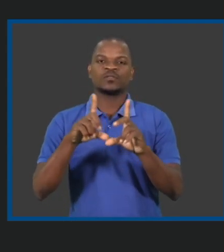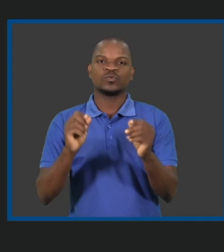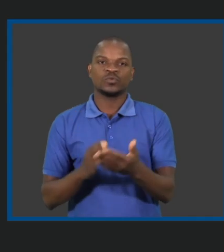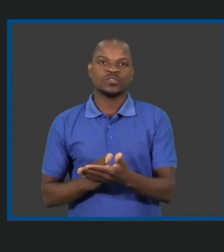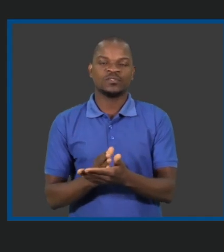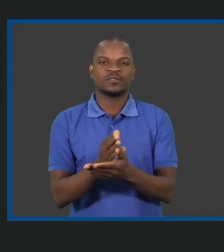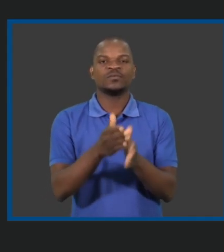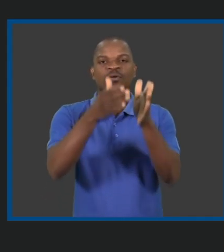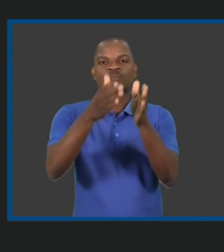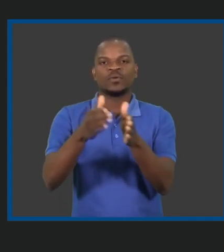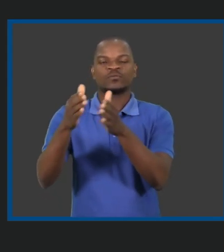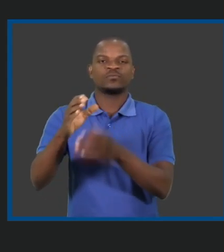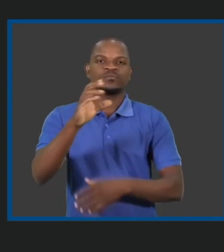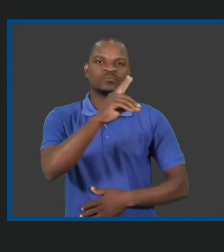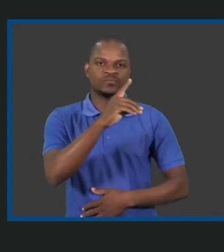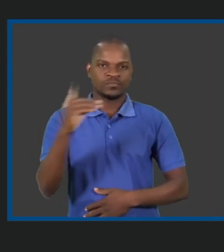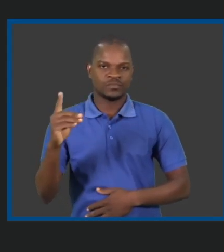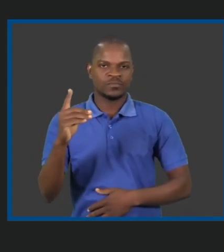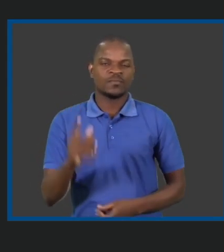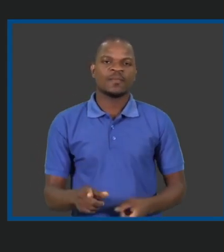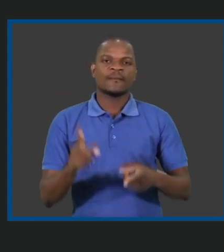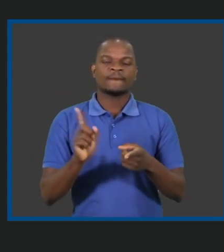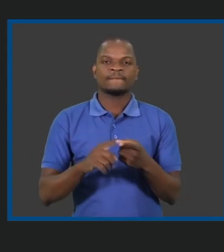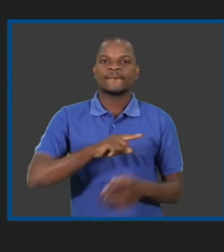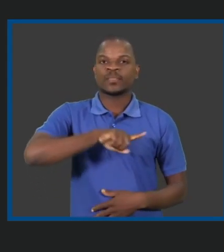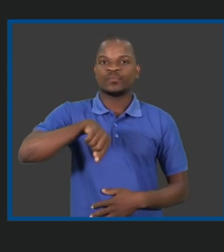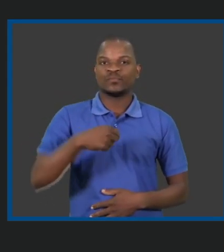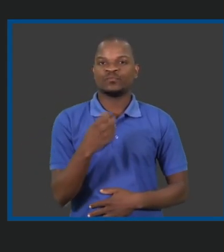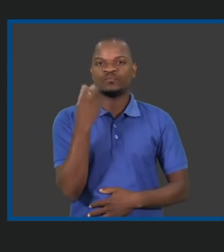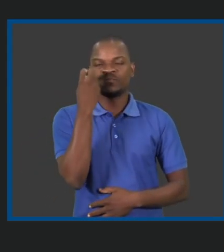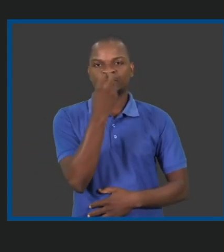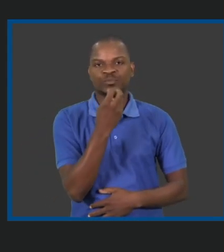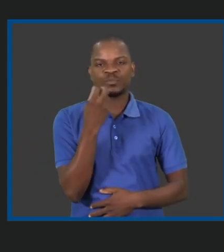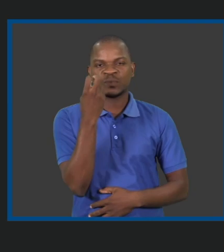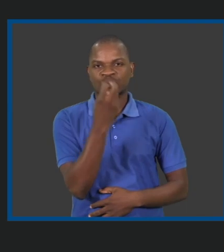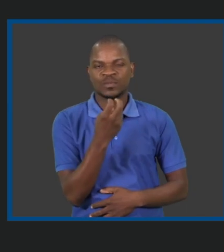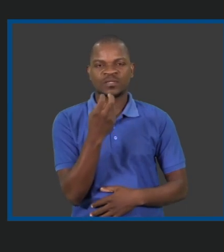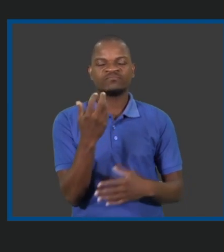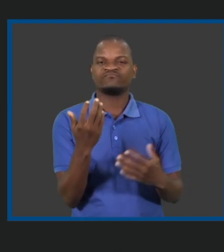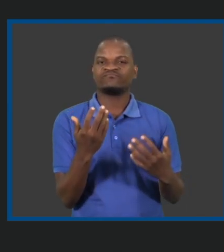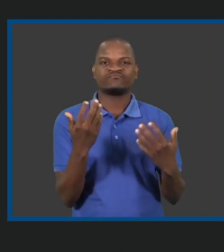dos direitos das pessoas com deficiência aqui procuraremos procuraremos